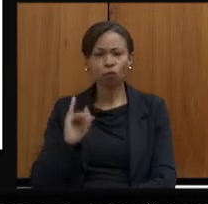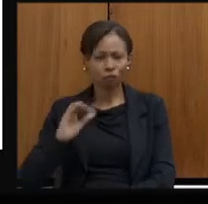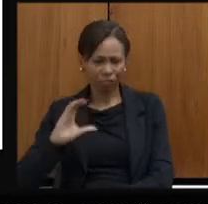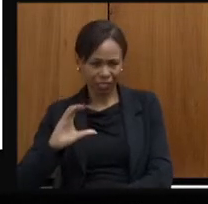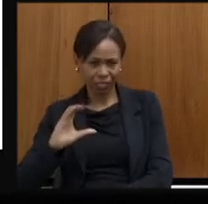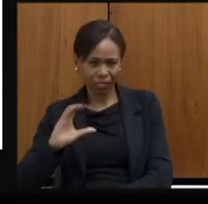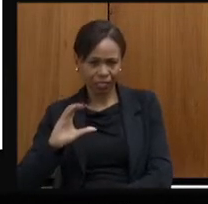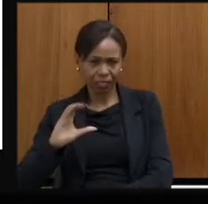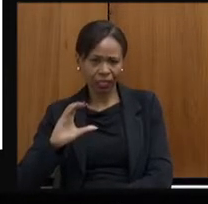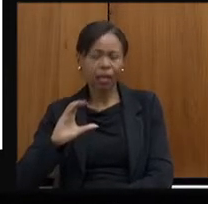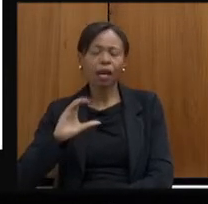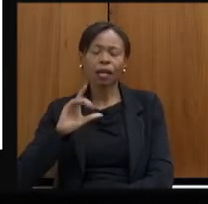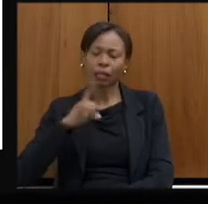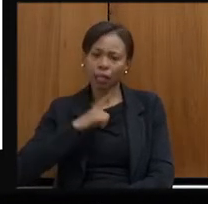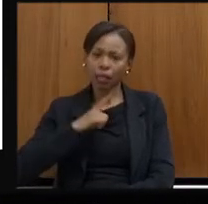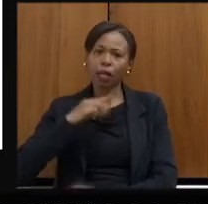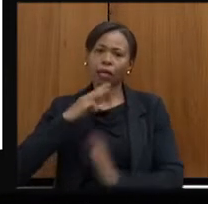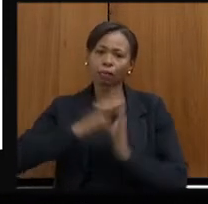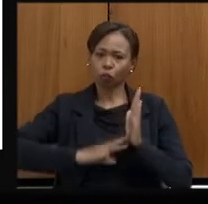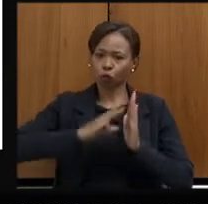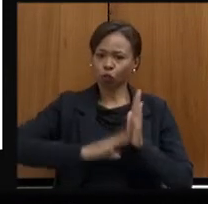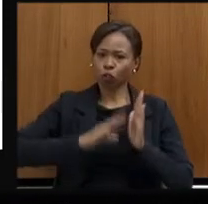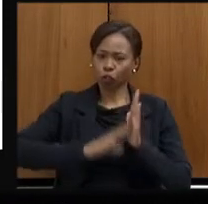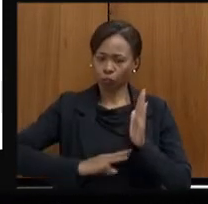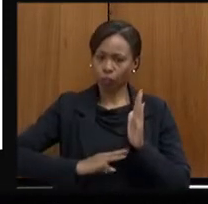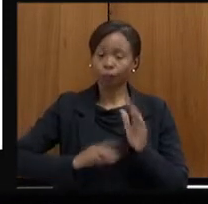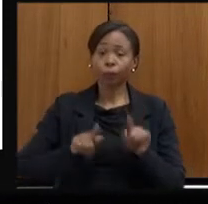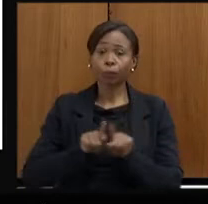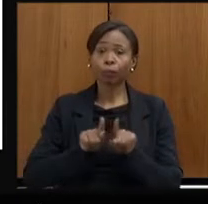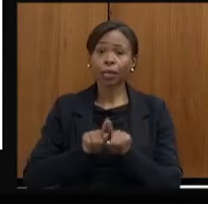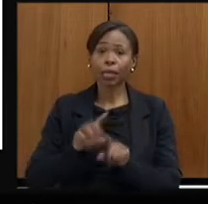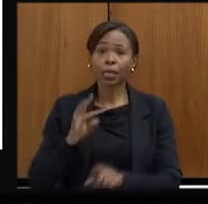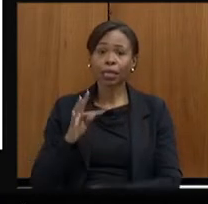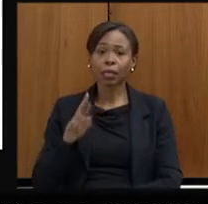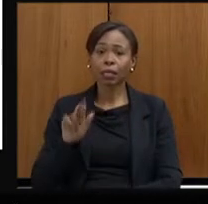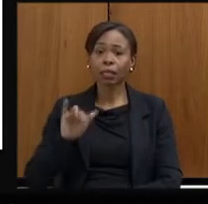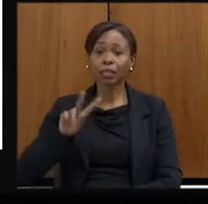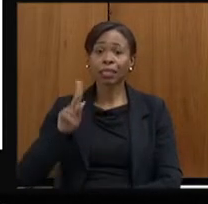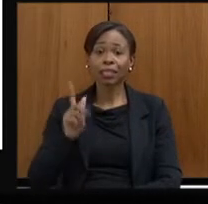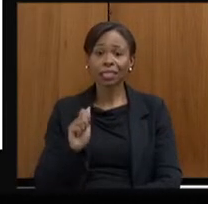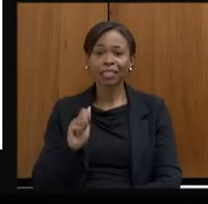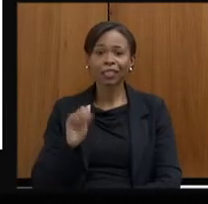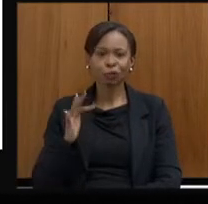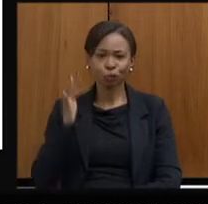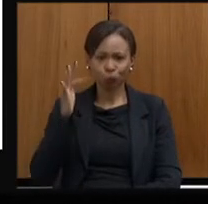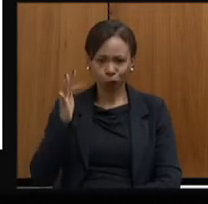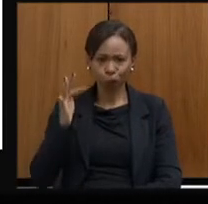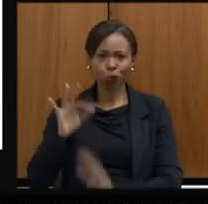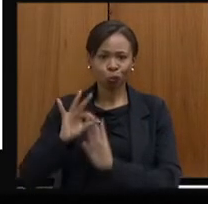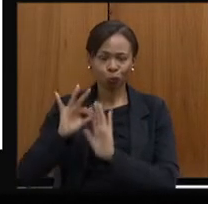essa metodologia. E o nosso projeto Trilhas do Futuro também usa essa metodologia.